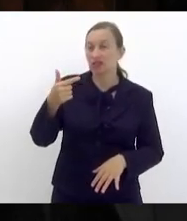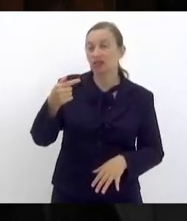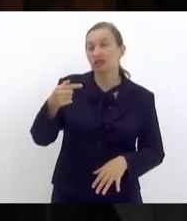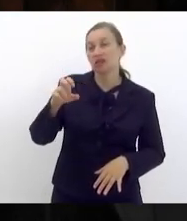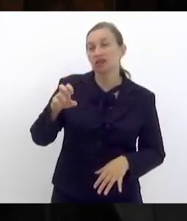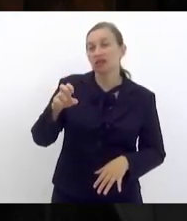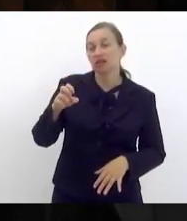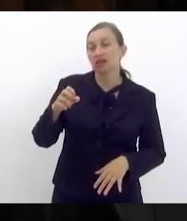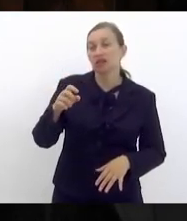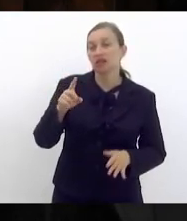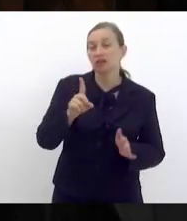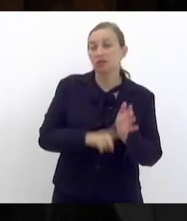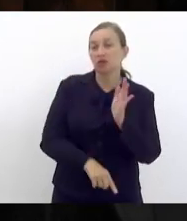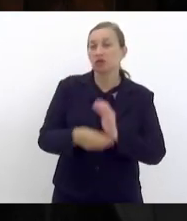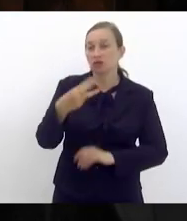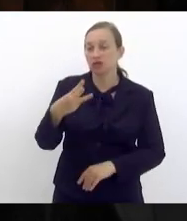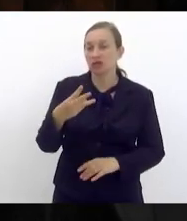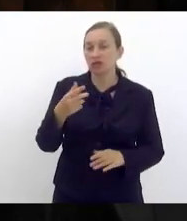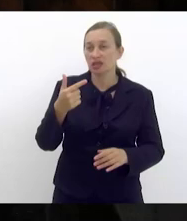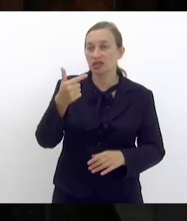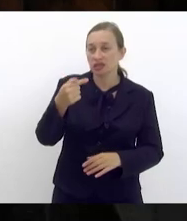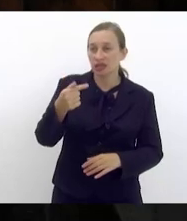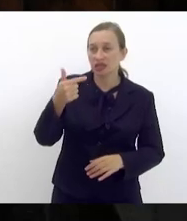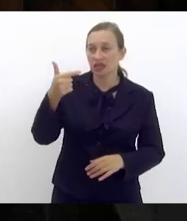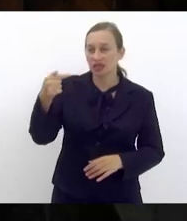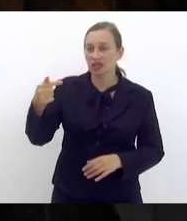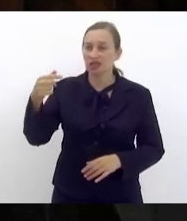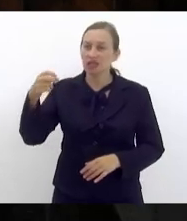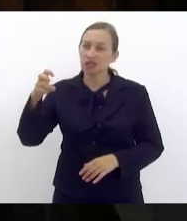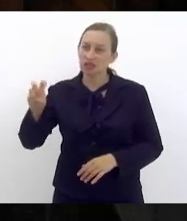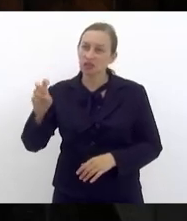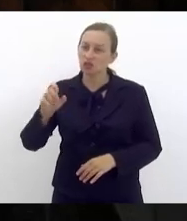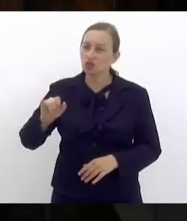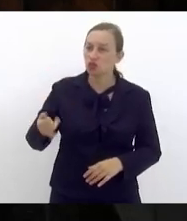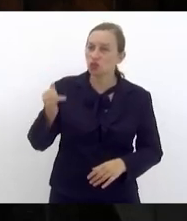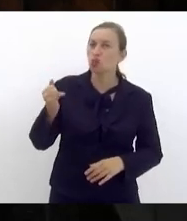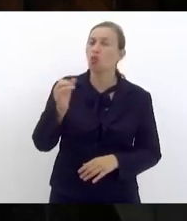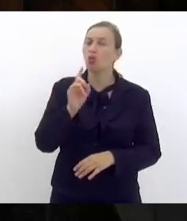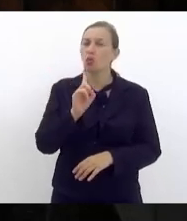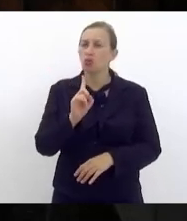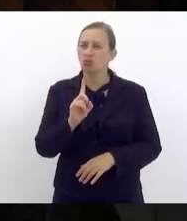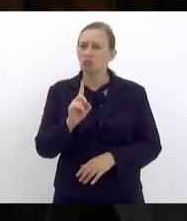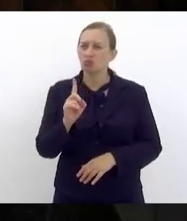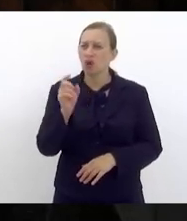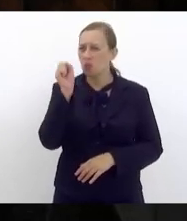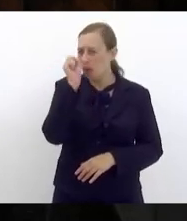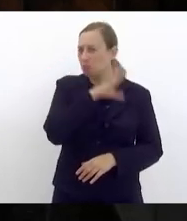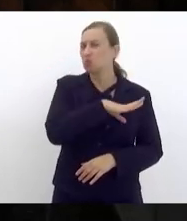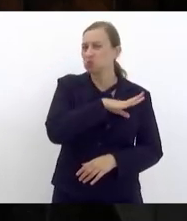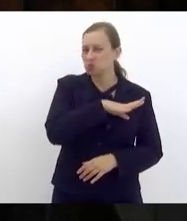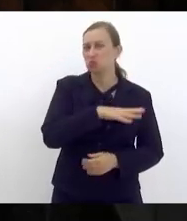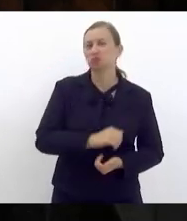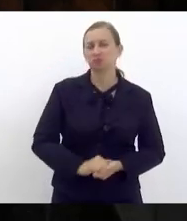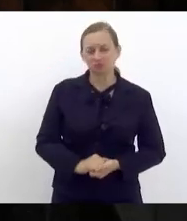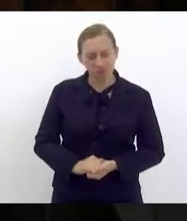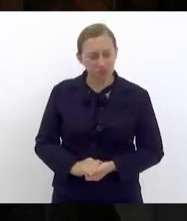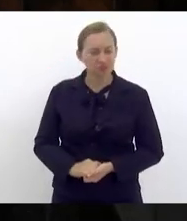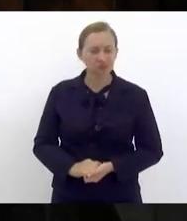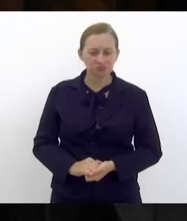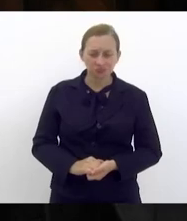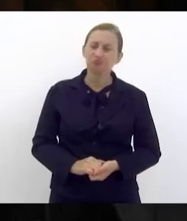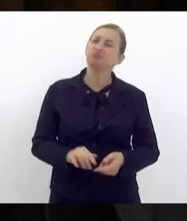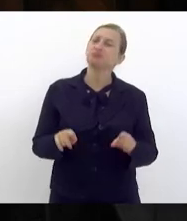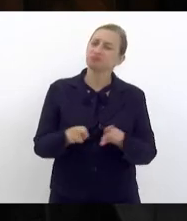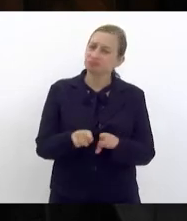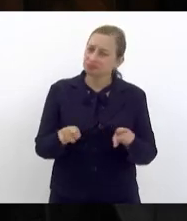7,75 de taxa real de juros. É, de fato, uma exorbitância, como